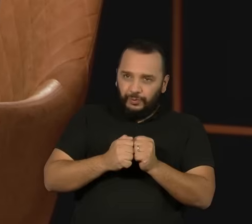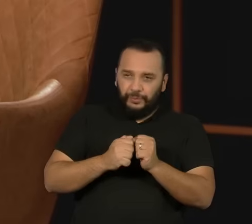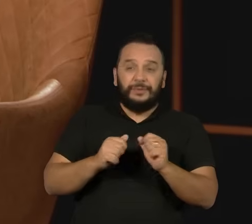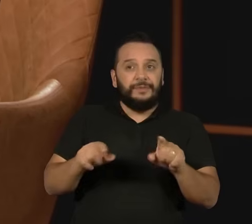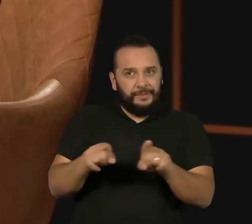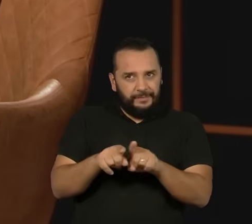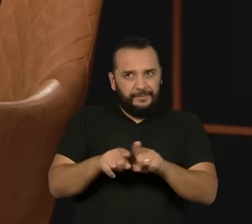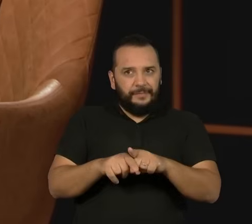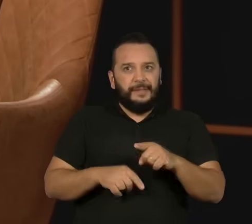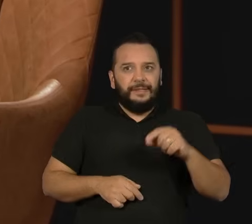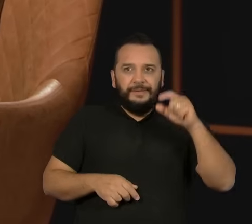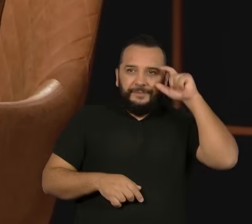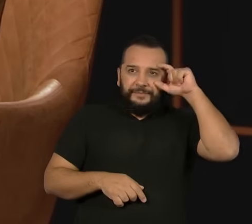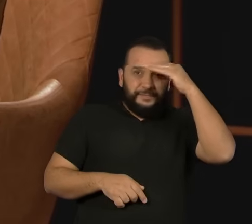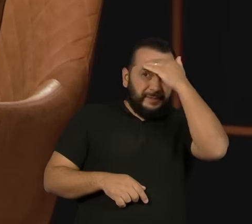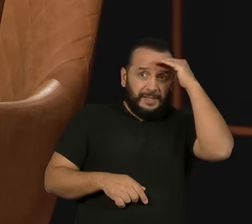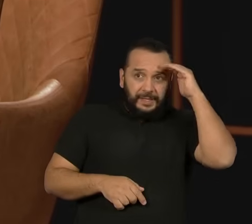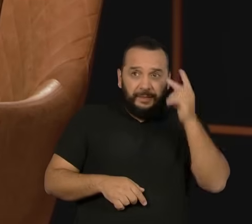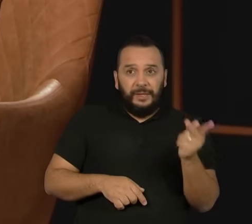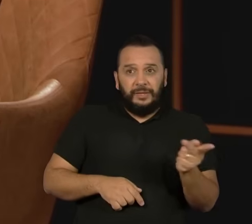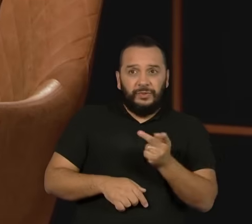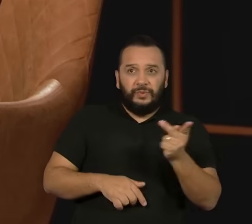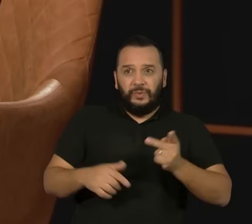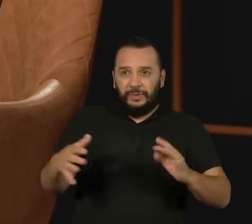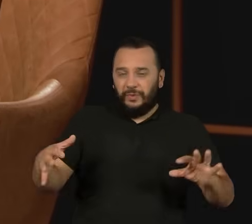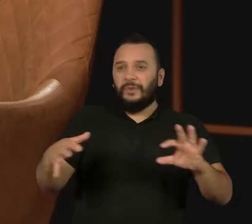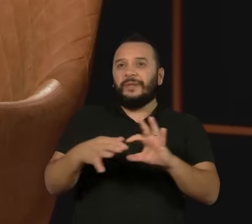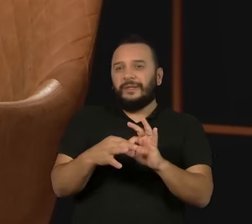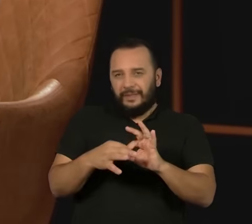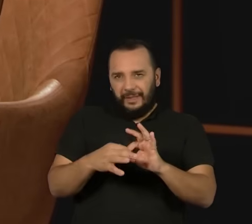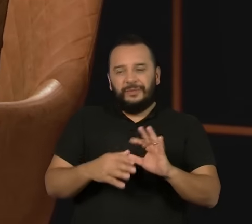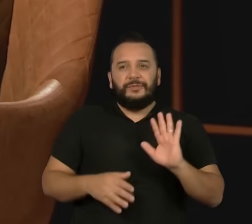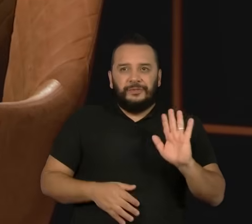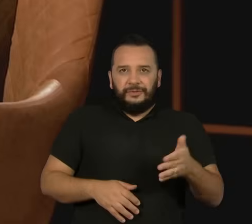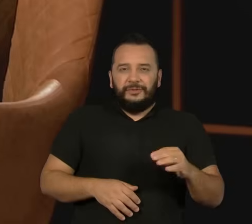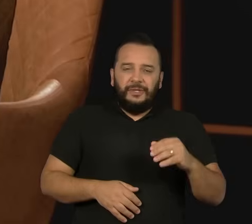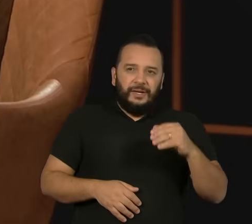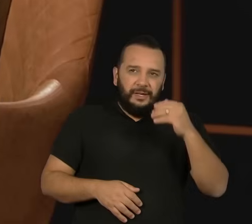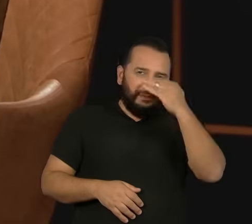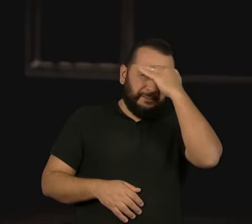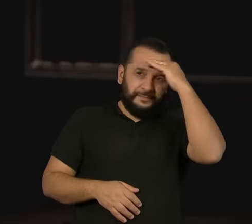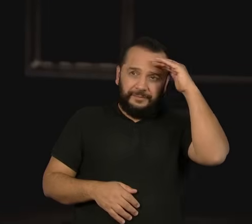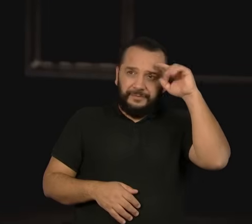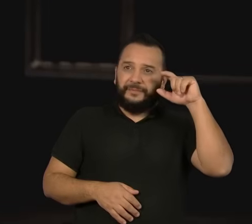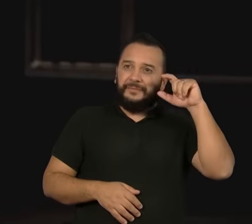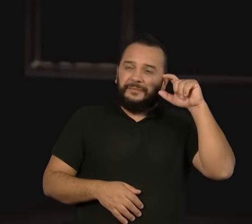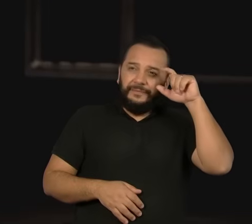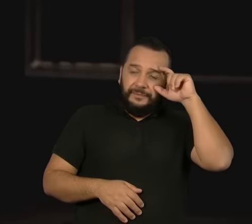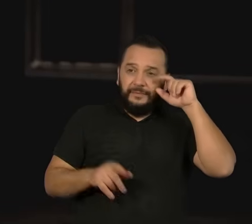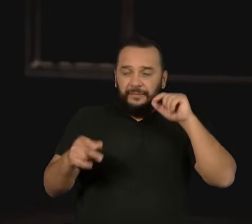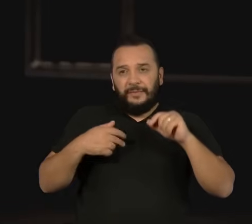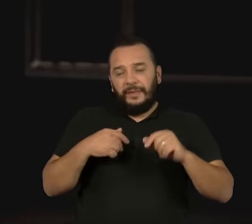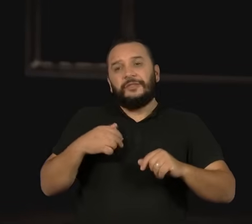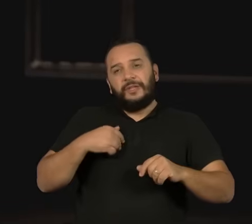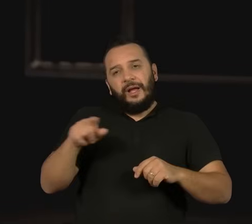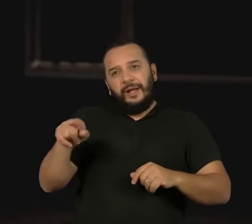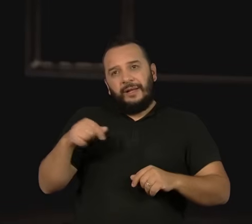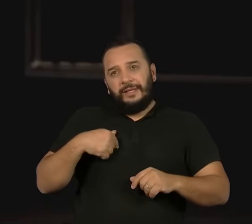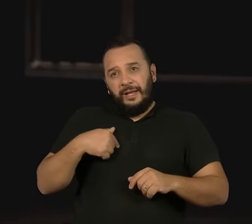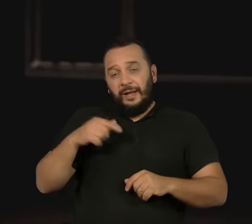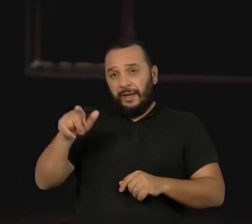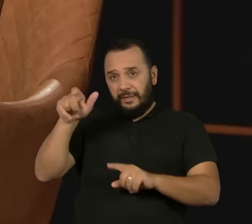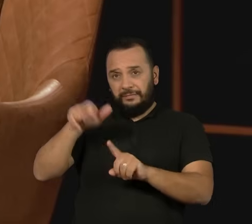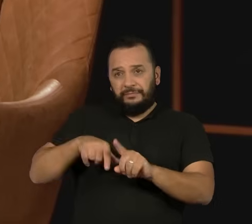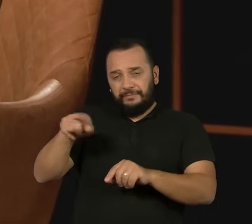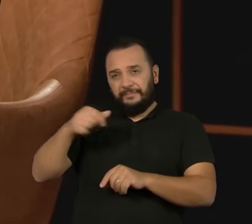que as duas estão muito conectadas, inclusive as duas, tanto a Rita Lee quanto a Helena Blavatsky, morreram no mesmo dia, que é um dia